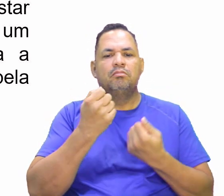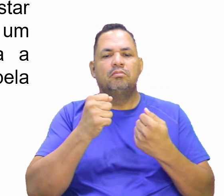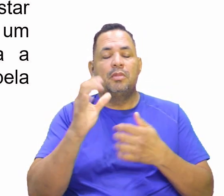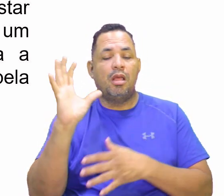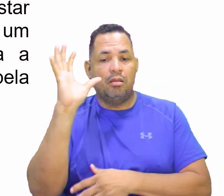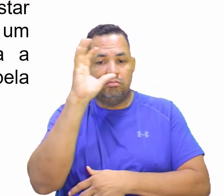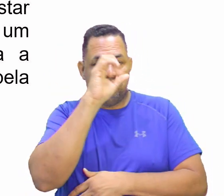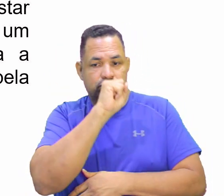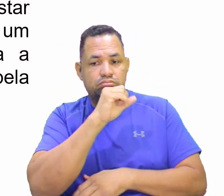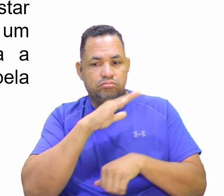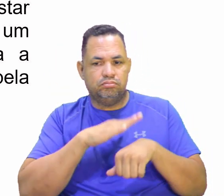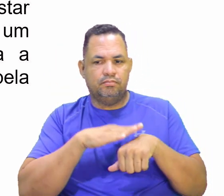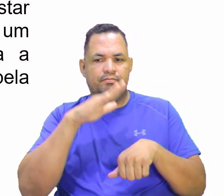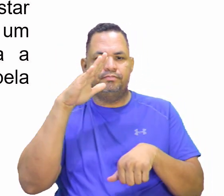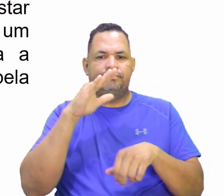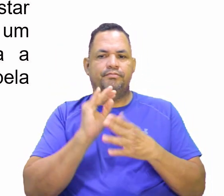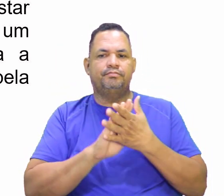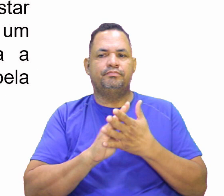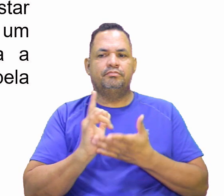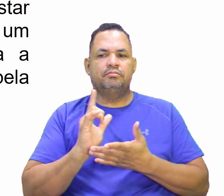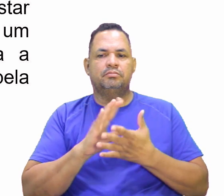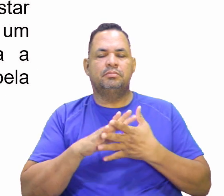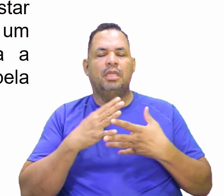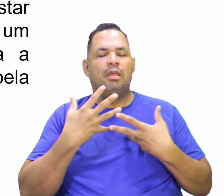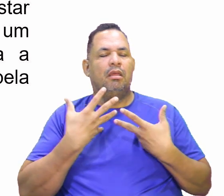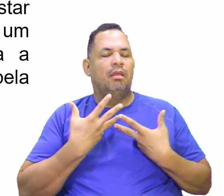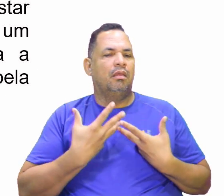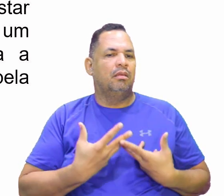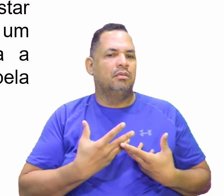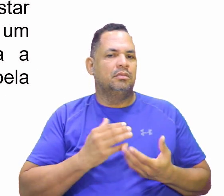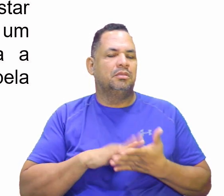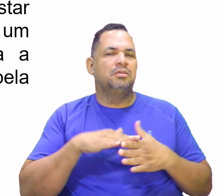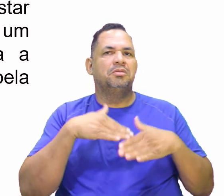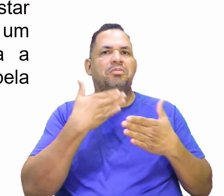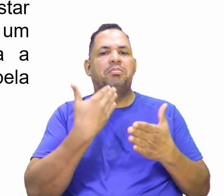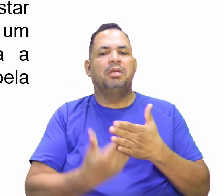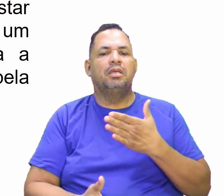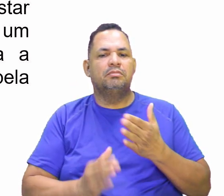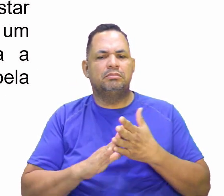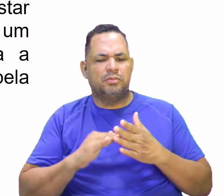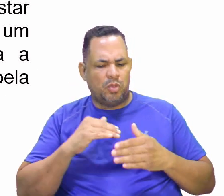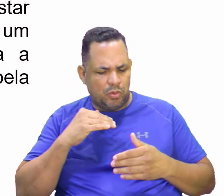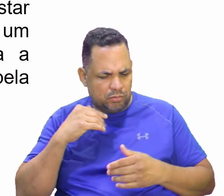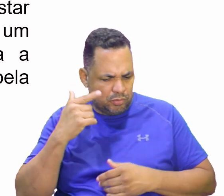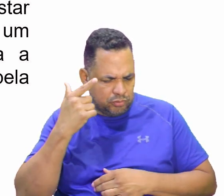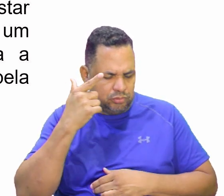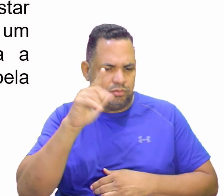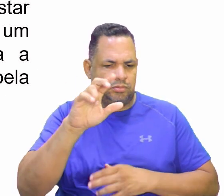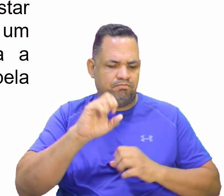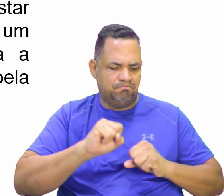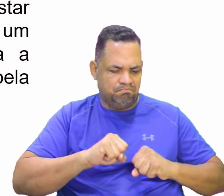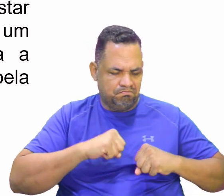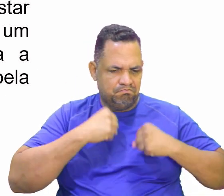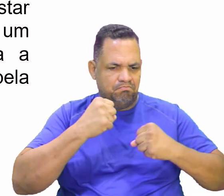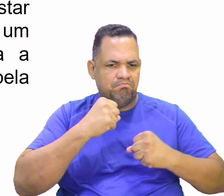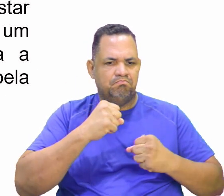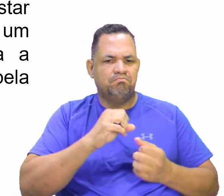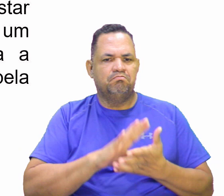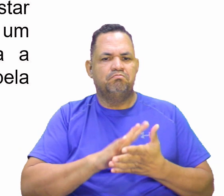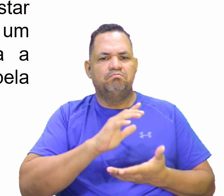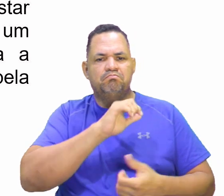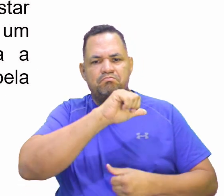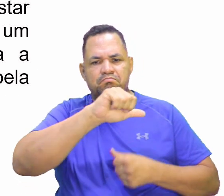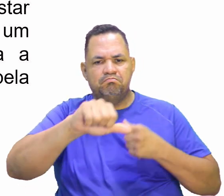pode aprender muito mais. Não desanime perante o fracasso, supere-se, transformando-o